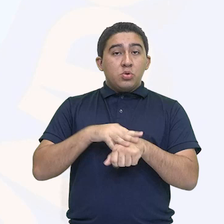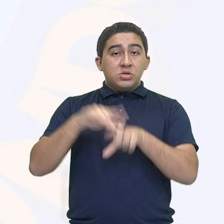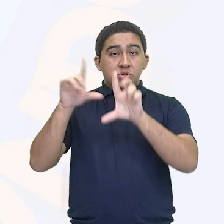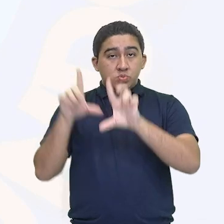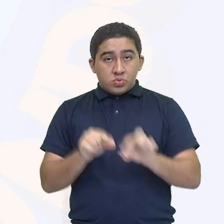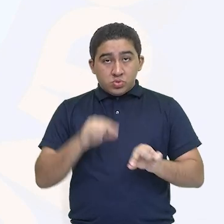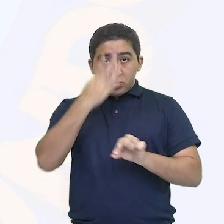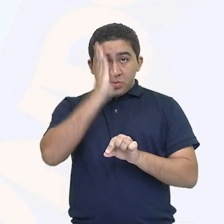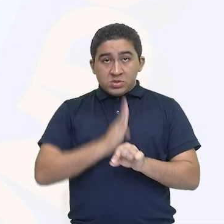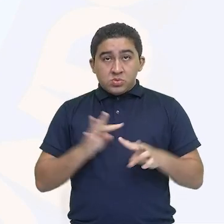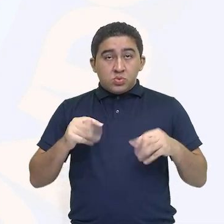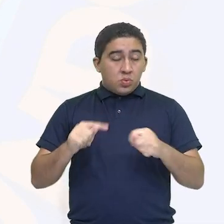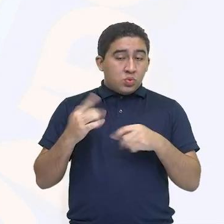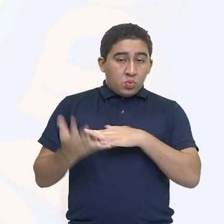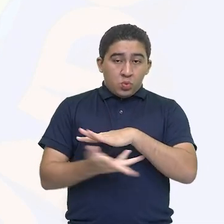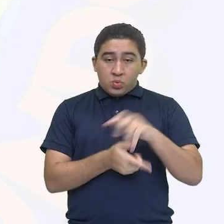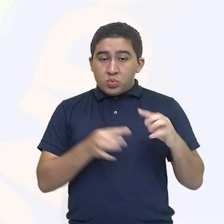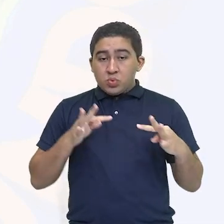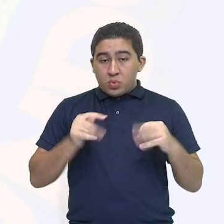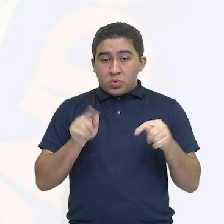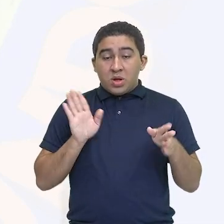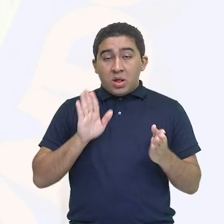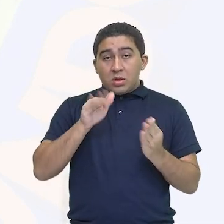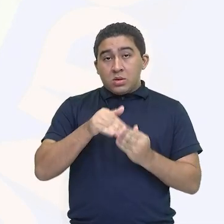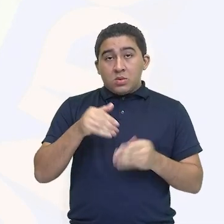no Brasil e no mundo, até que em